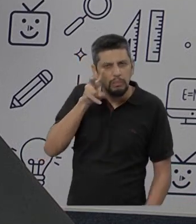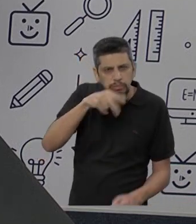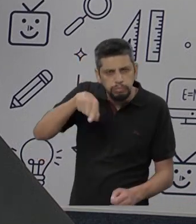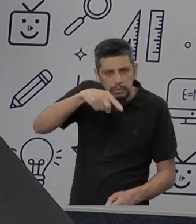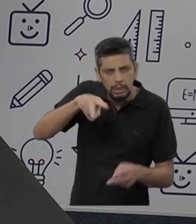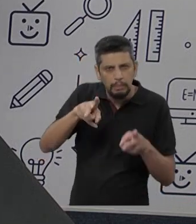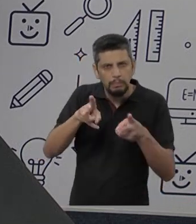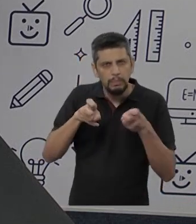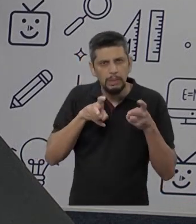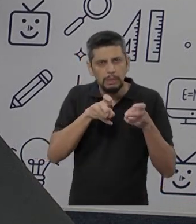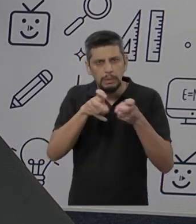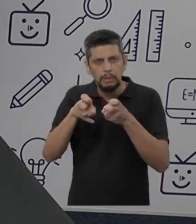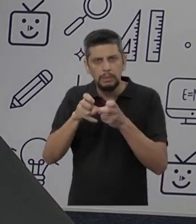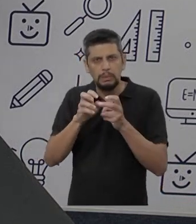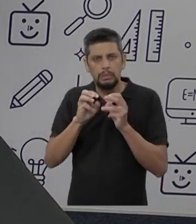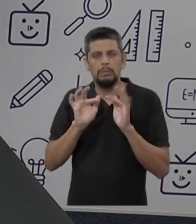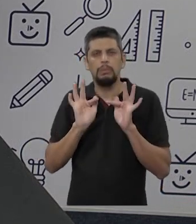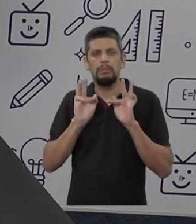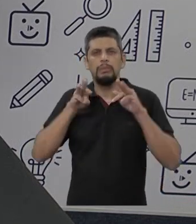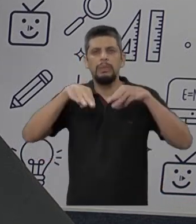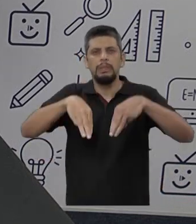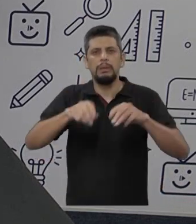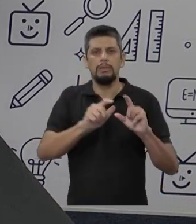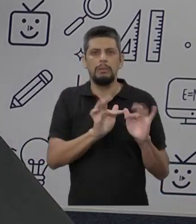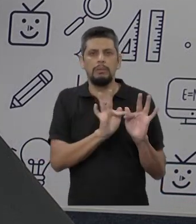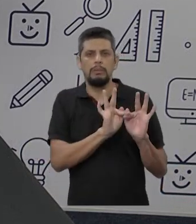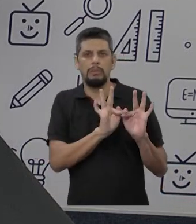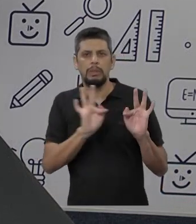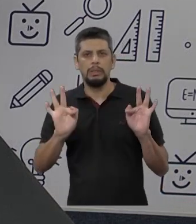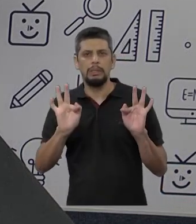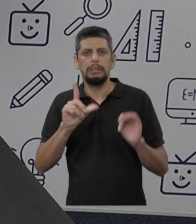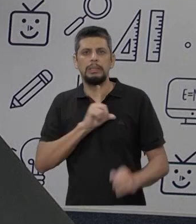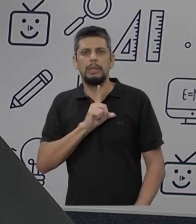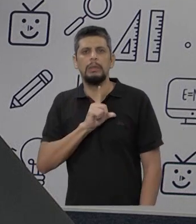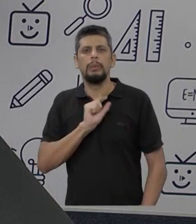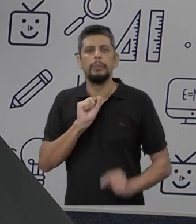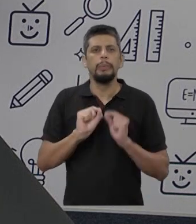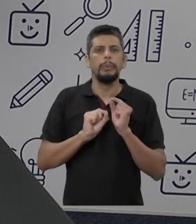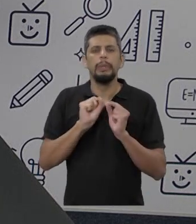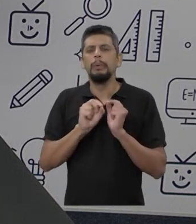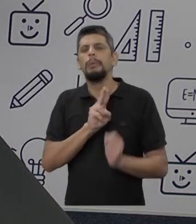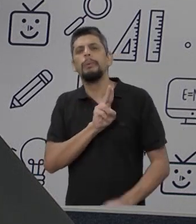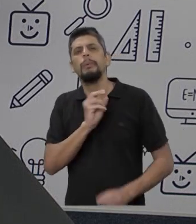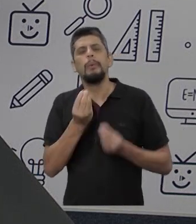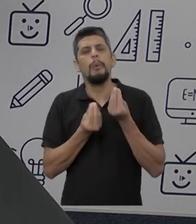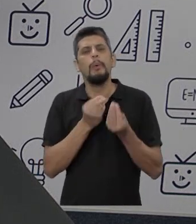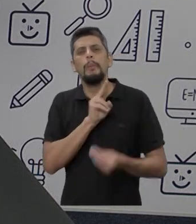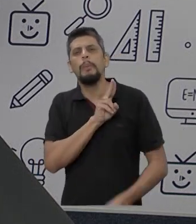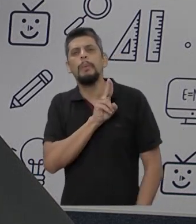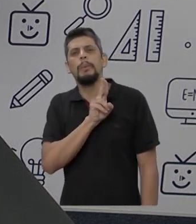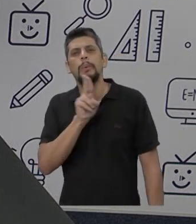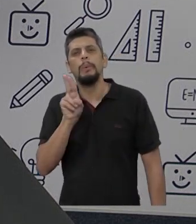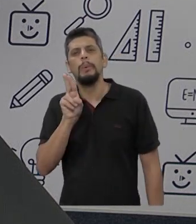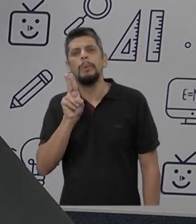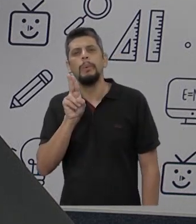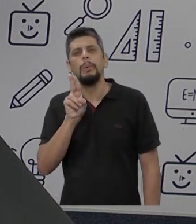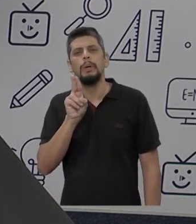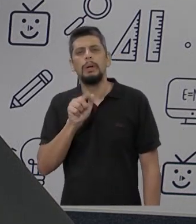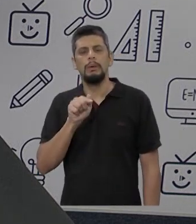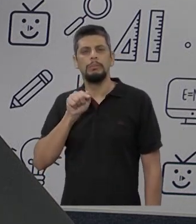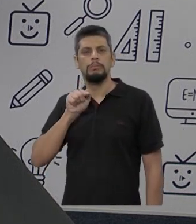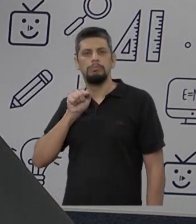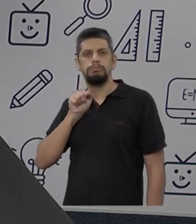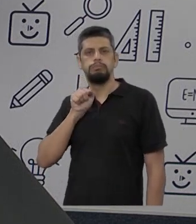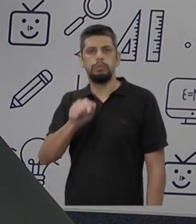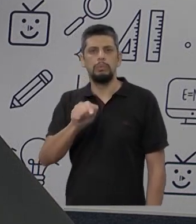Vocês repararam que ao final da frase nós utilizamos uma pontuação? Como é mesmo o nome desse ponto? É o